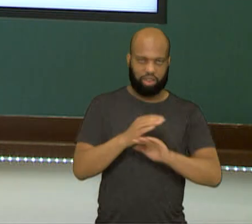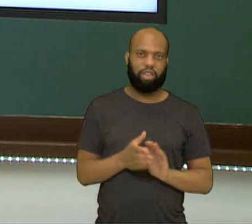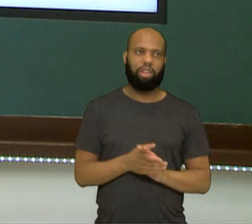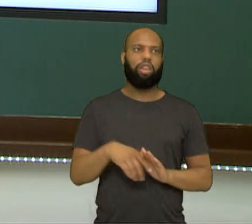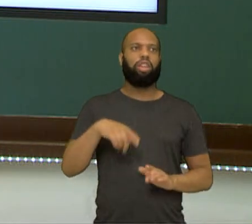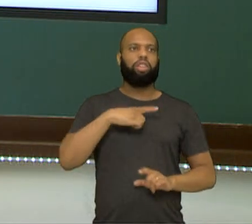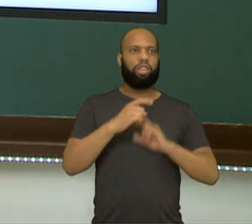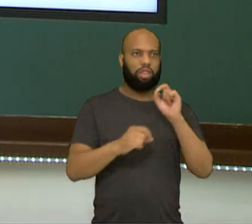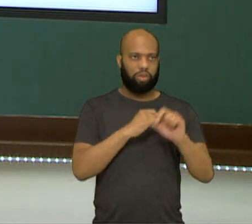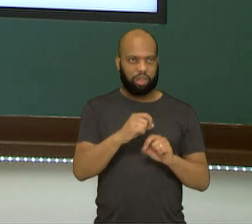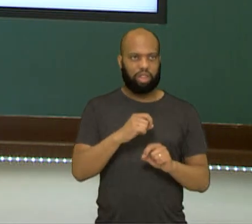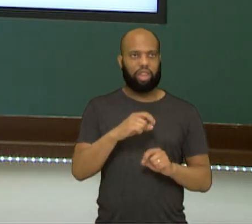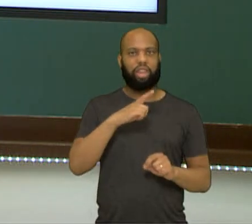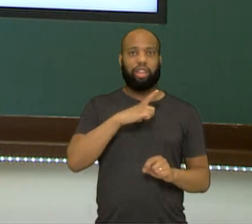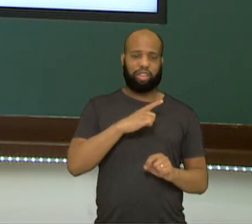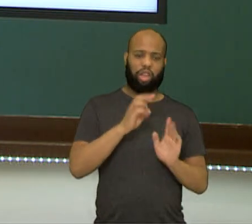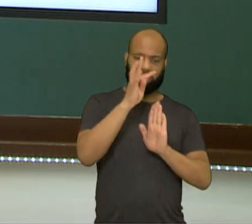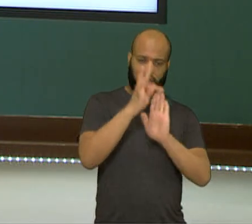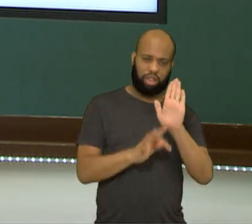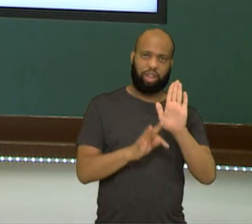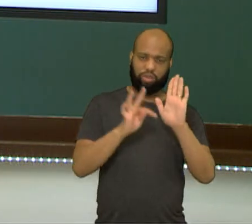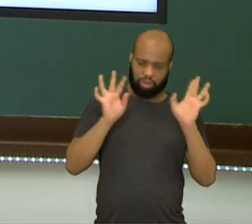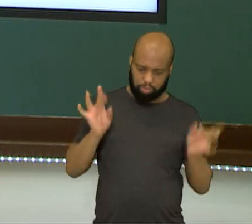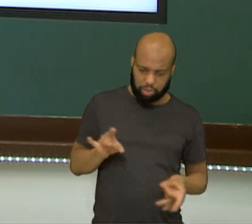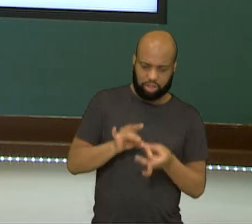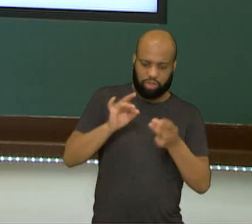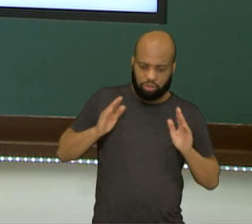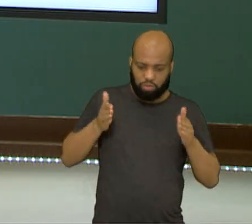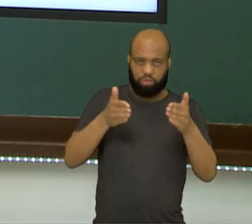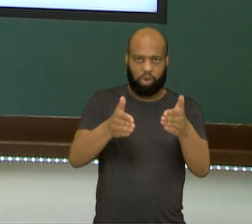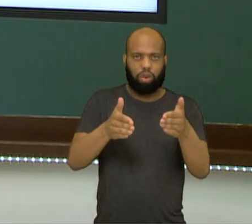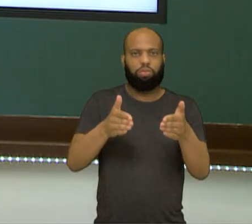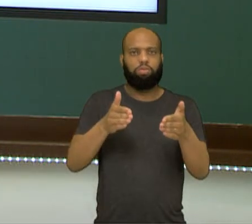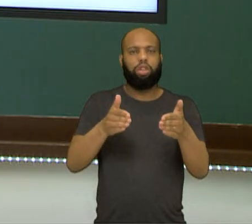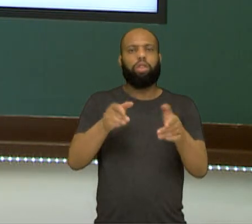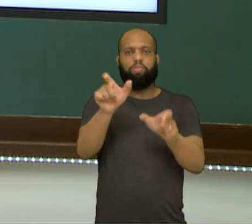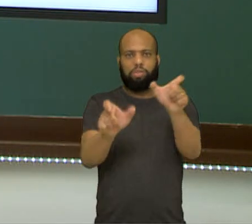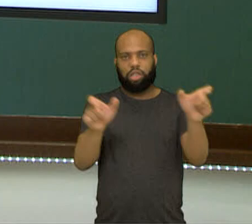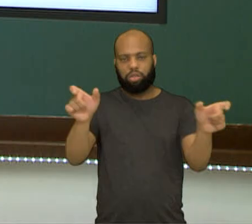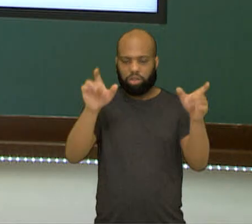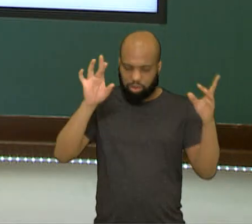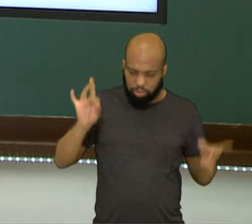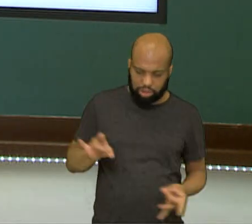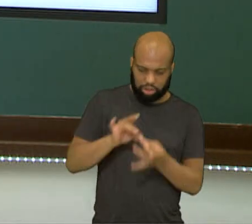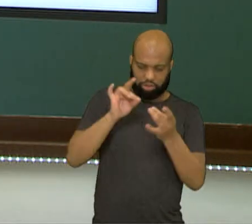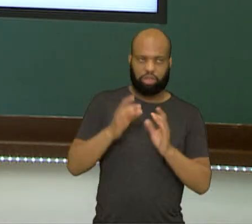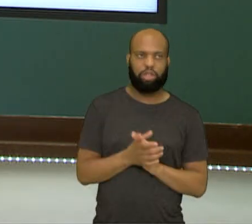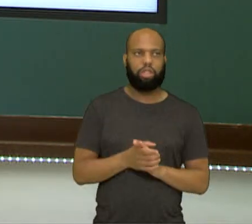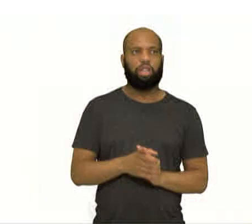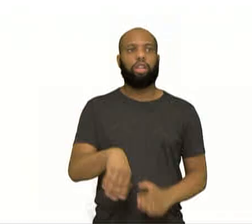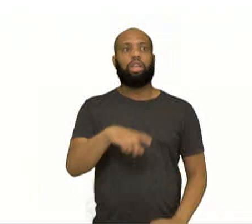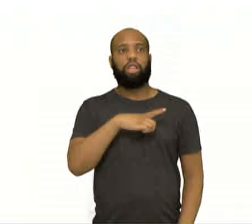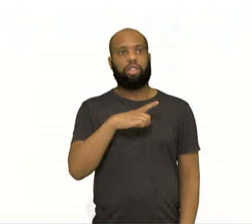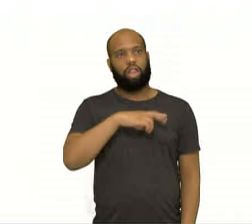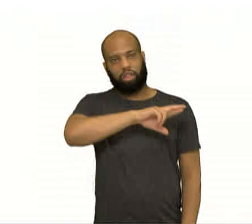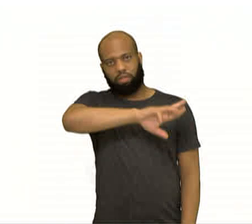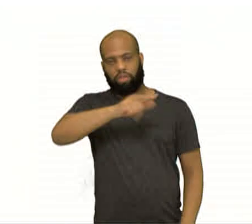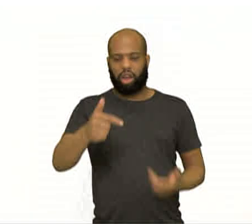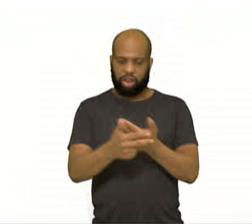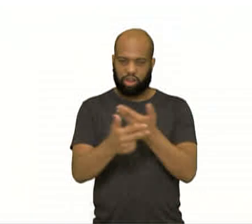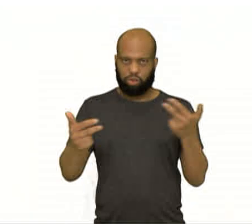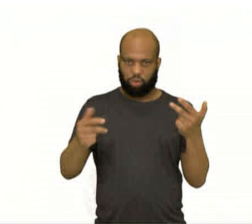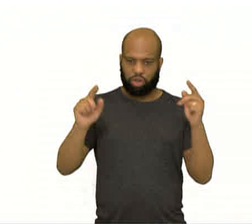uma linha editorial voltado para um público específico, né? Possui muitos elementos de